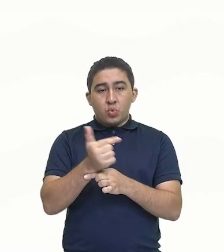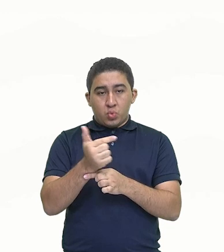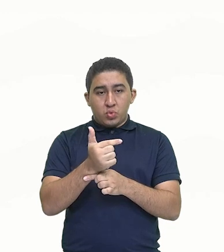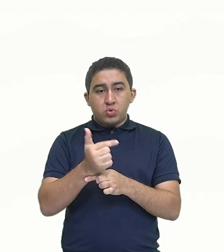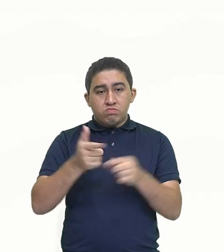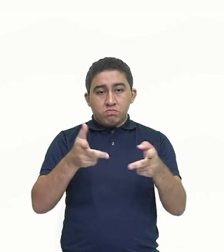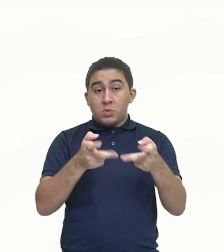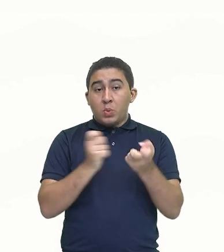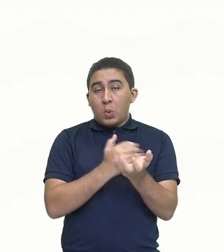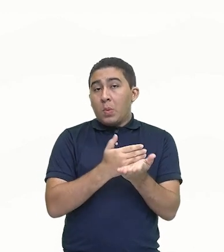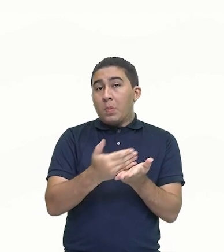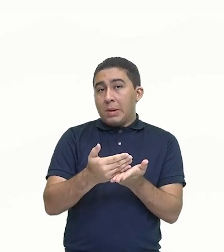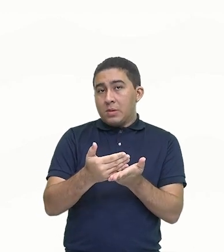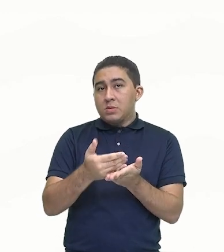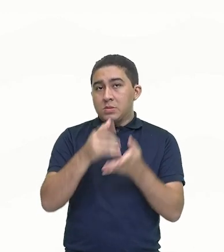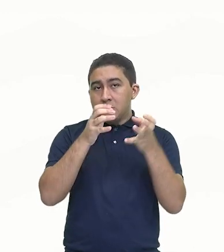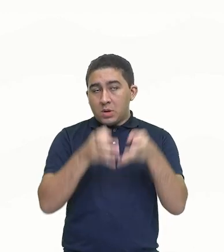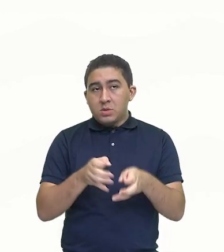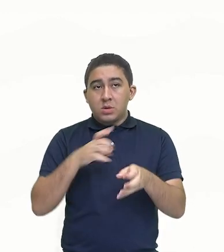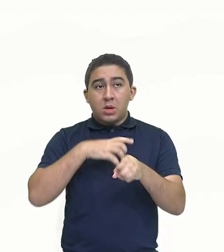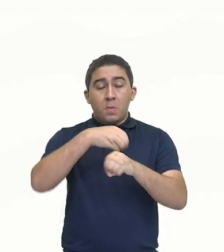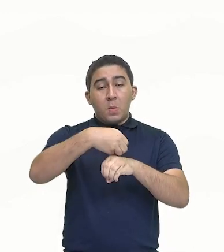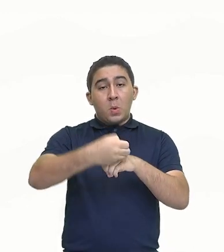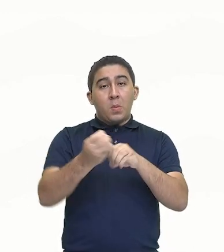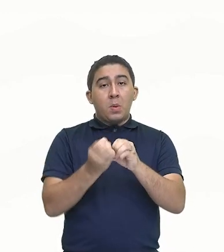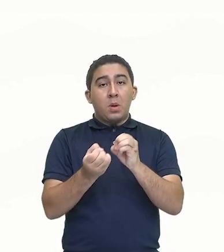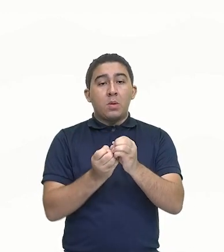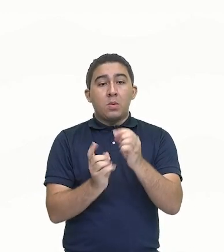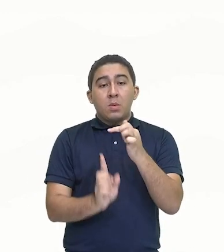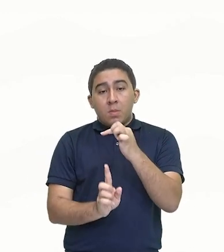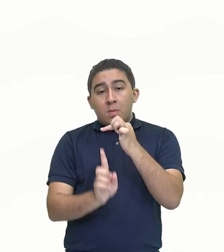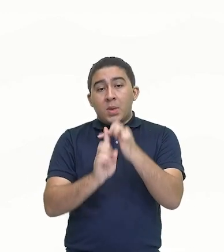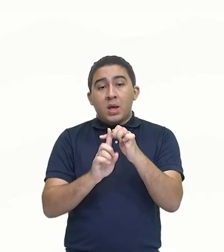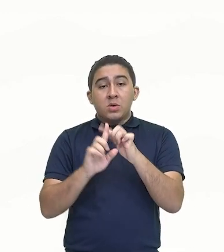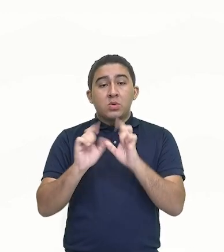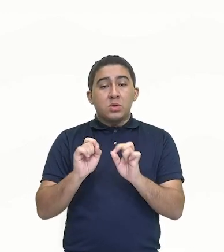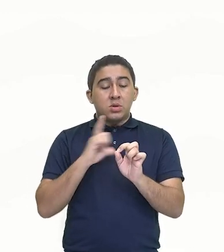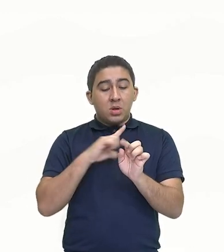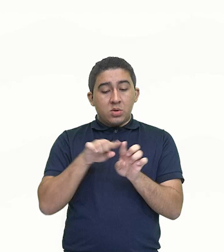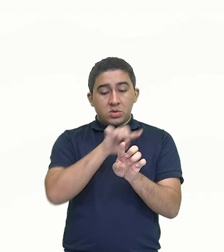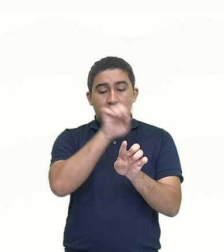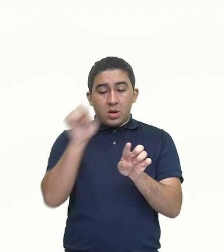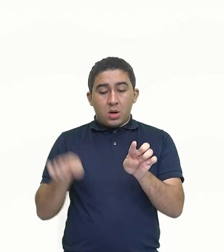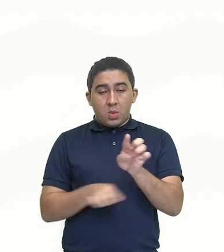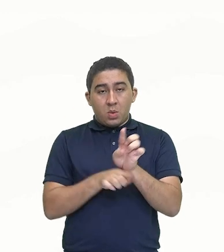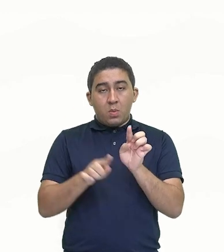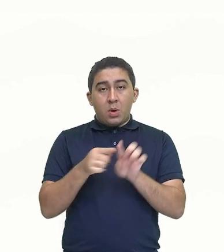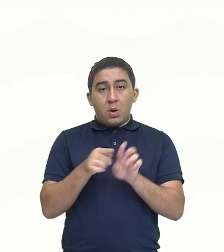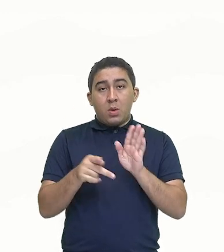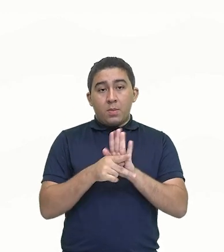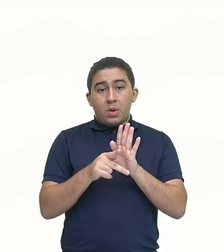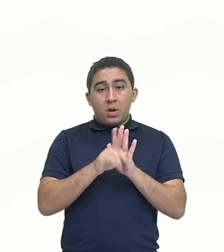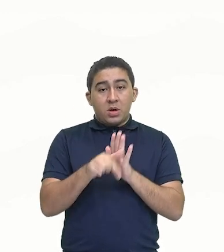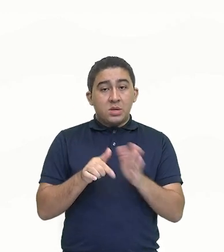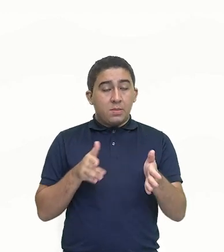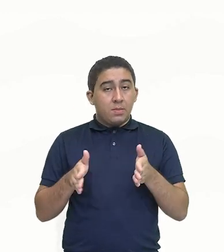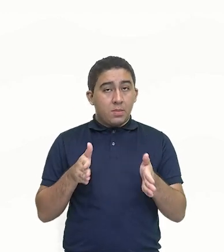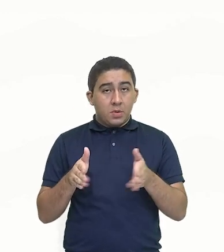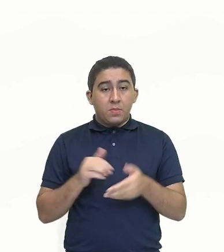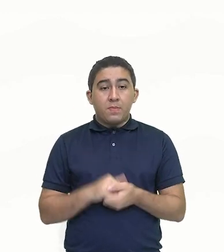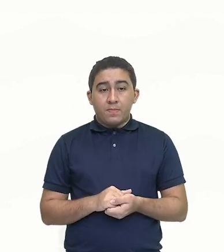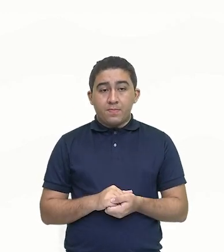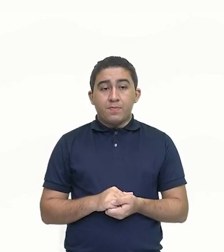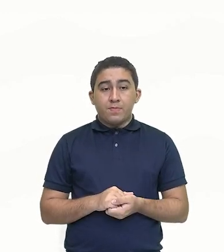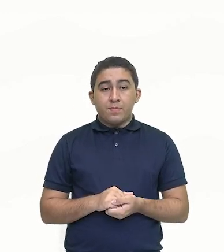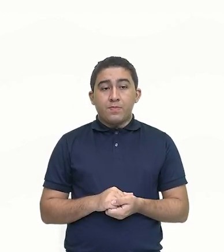de carbono ou CO2, né? Que ele vai ser adicionado ao ciclo, né? Ao ciclo da fase escura, que é também chamado de ciclo